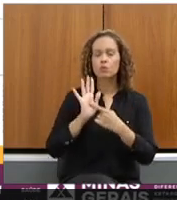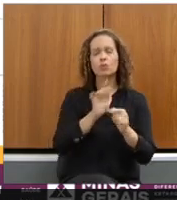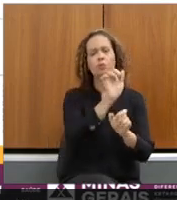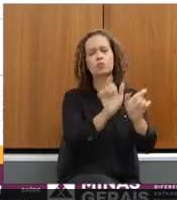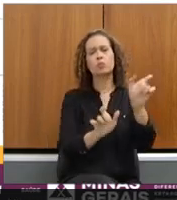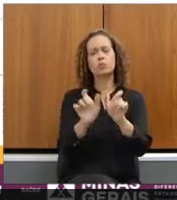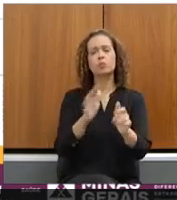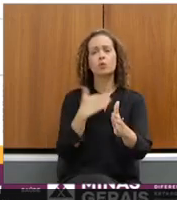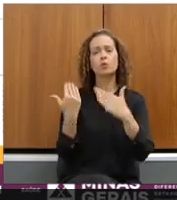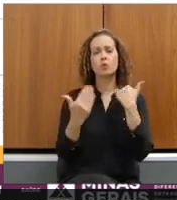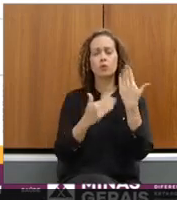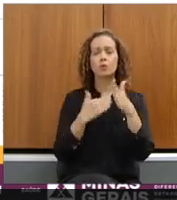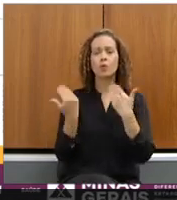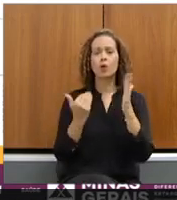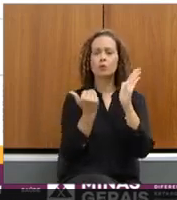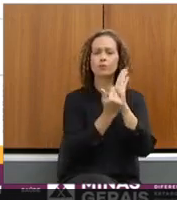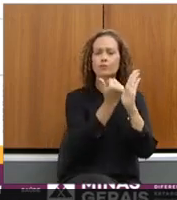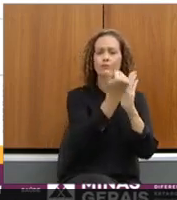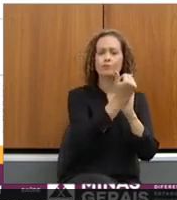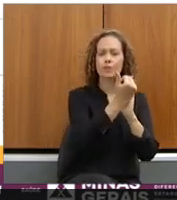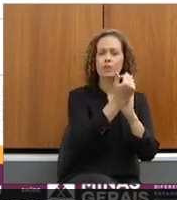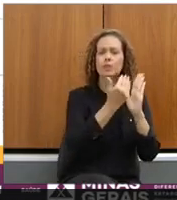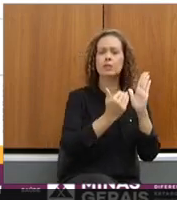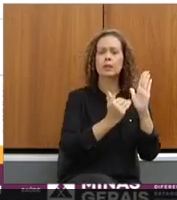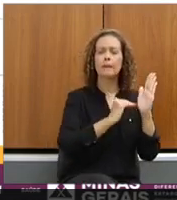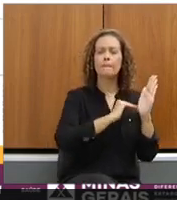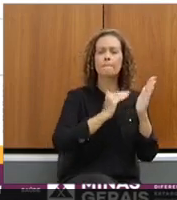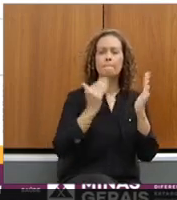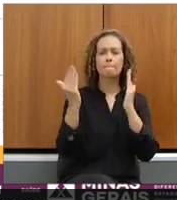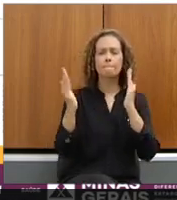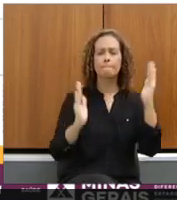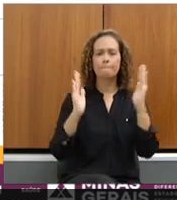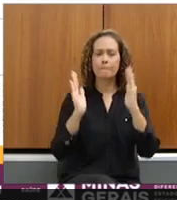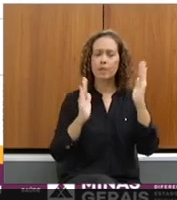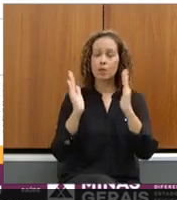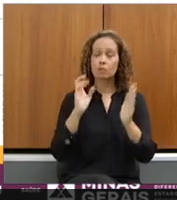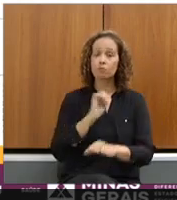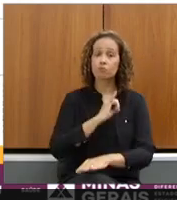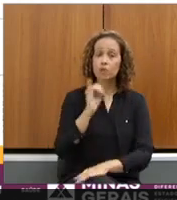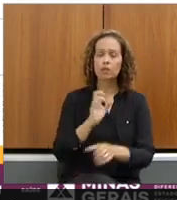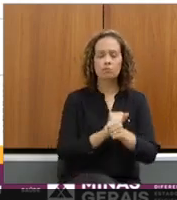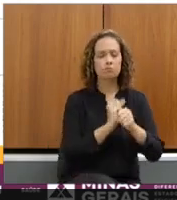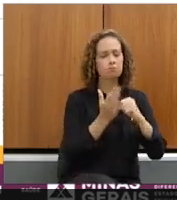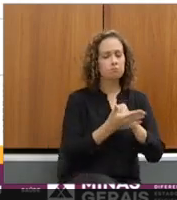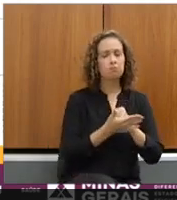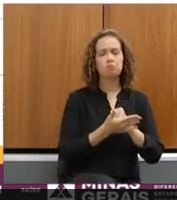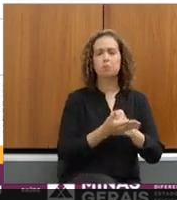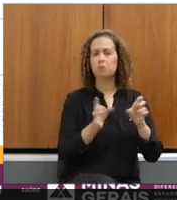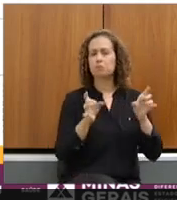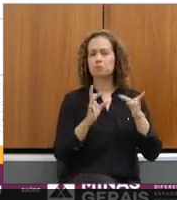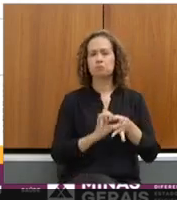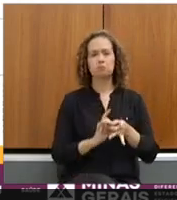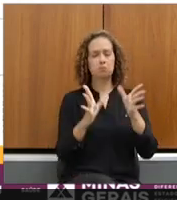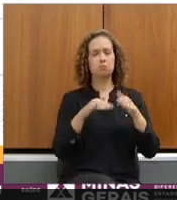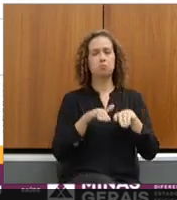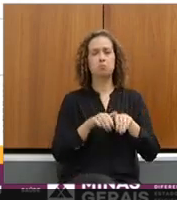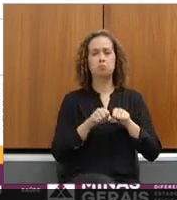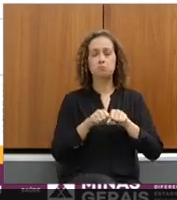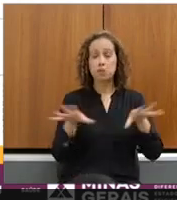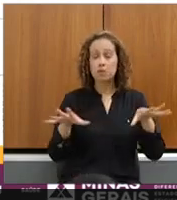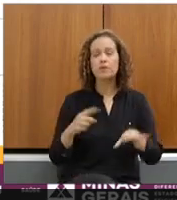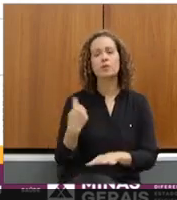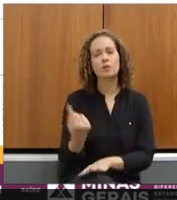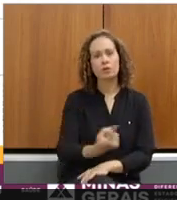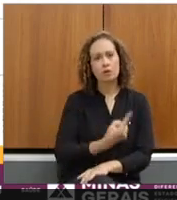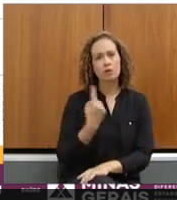é dentro da curva seja se nós deixarmos epidemia seguir como seria a natureza dela essa projeção é